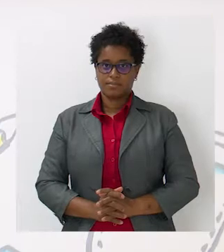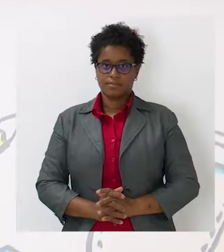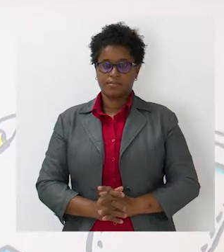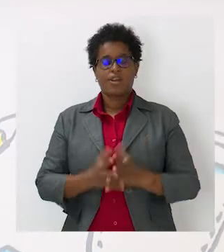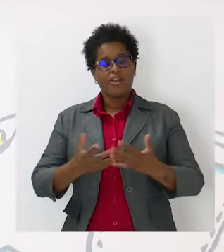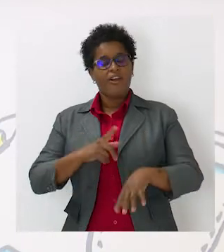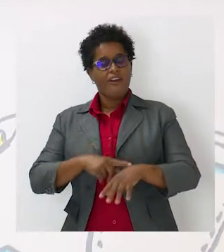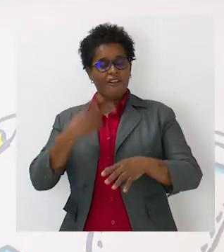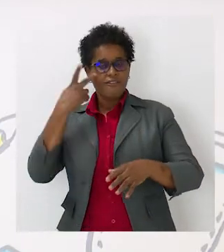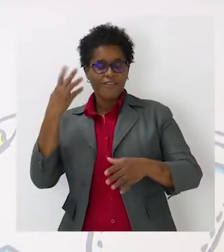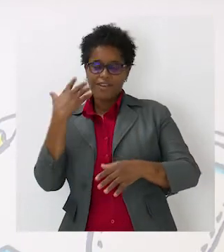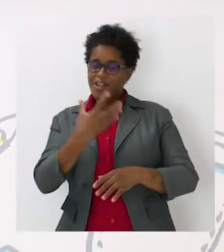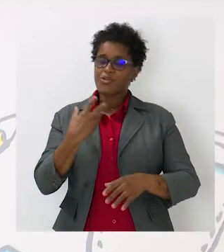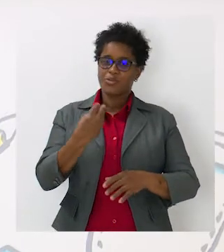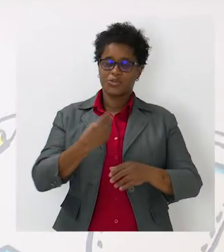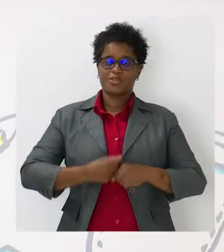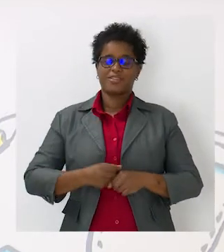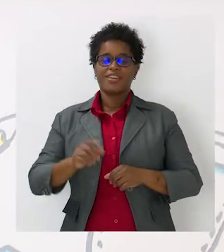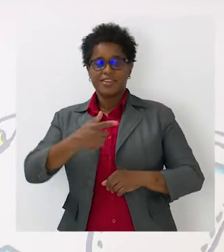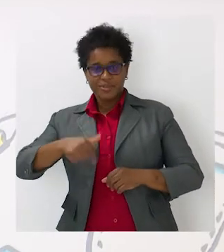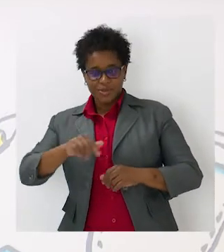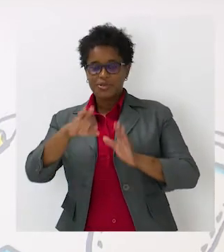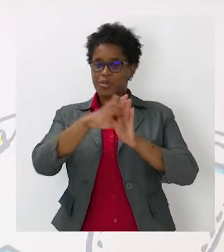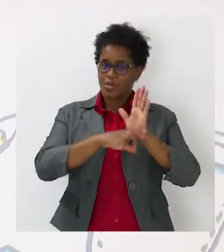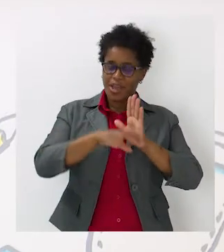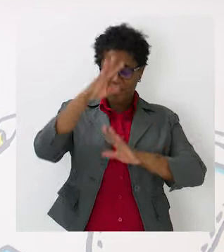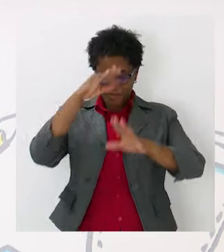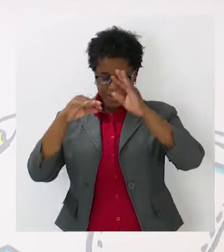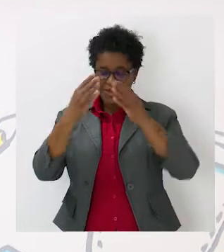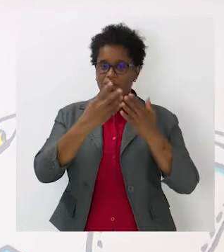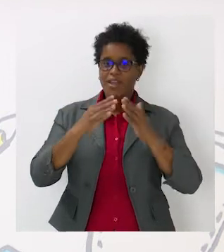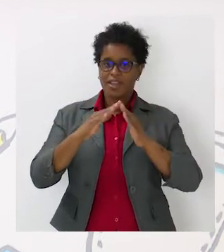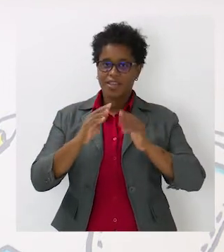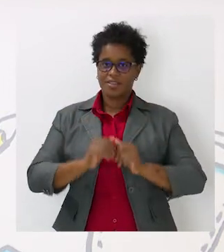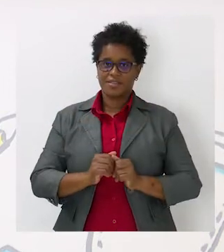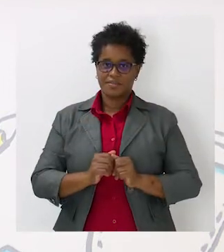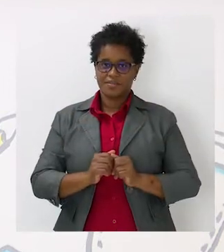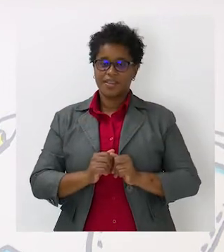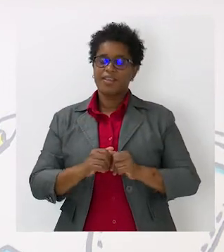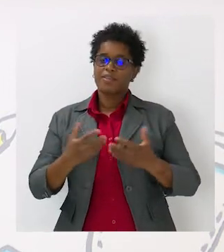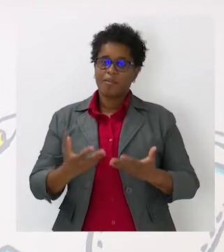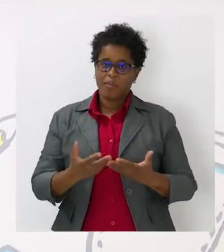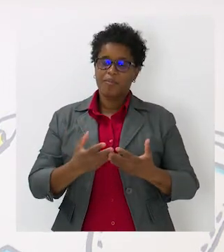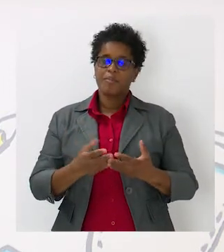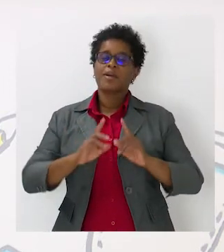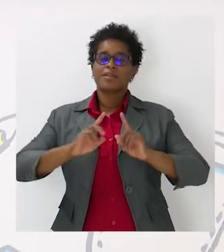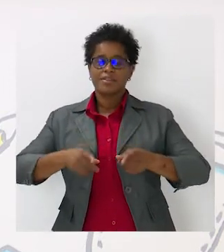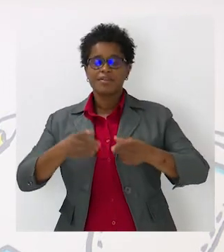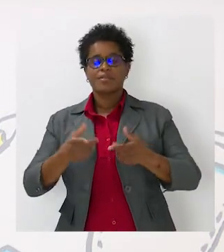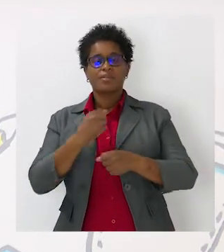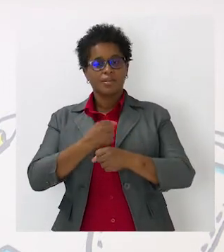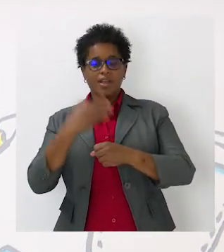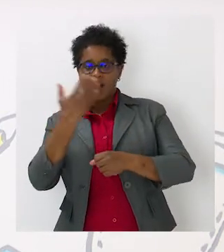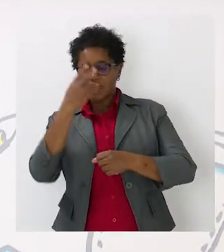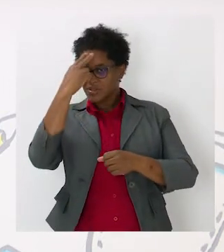Ora, viva alunos! Estamos no programa Aprender a Estudar em Casa para licionarmos a aula de